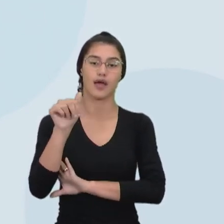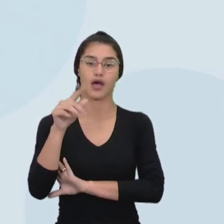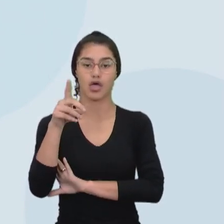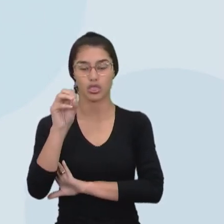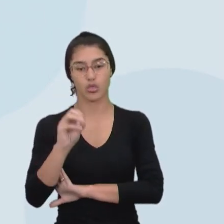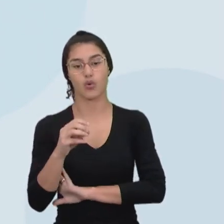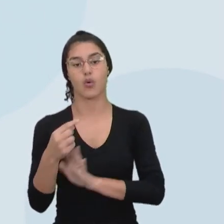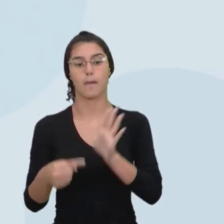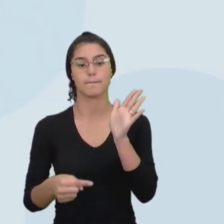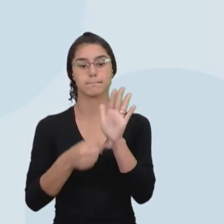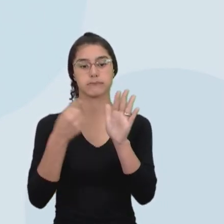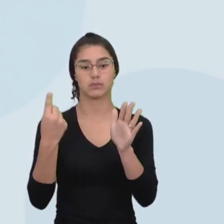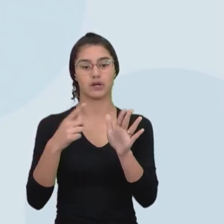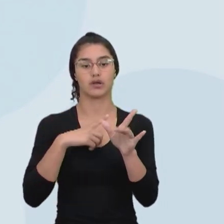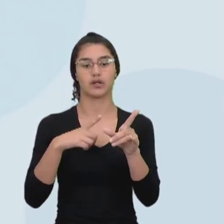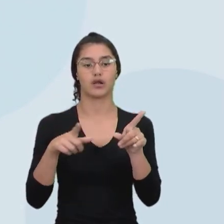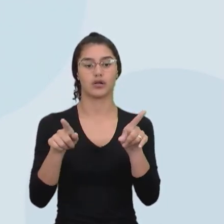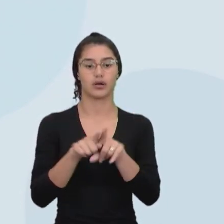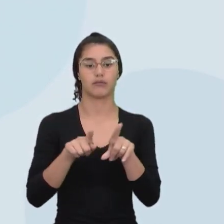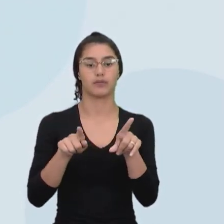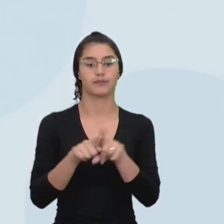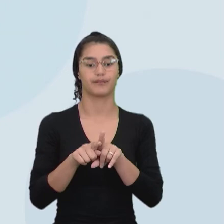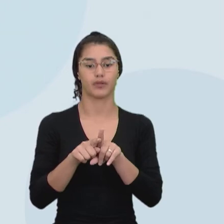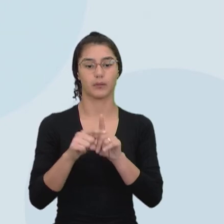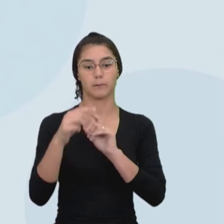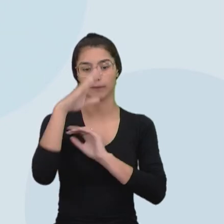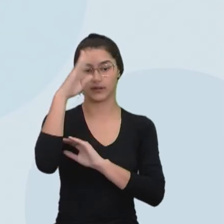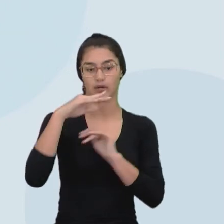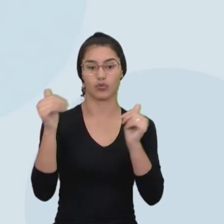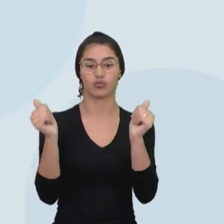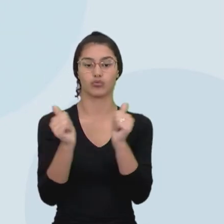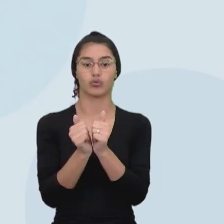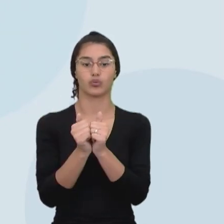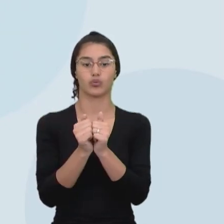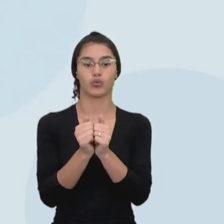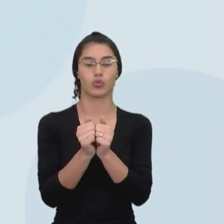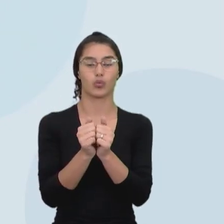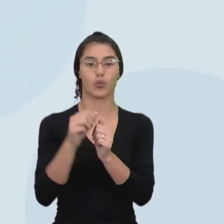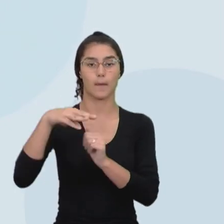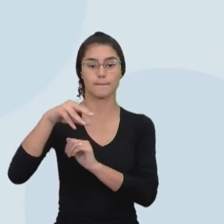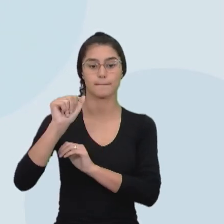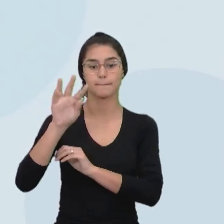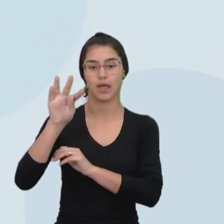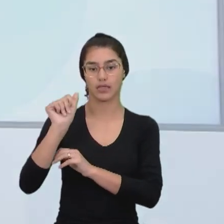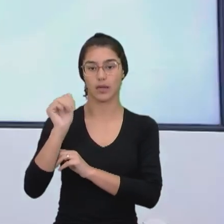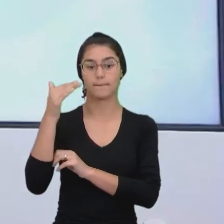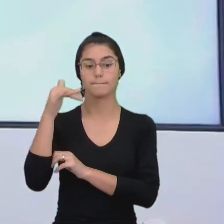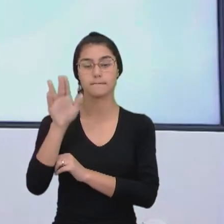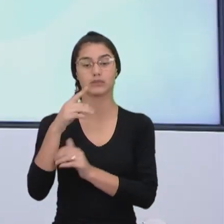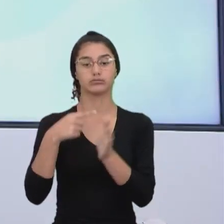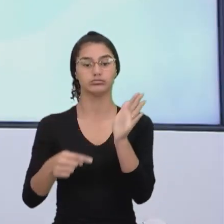principal hotspot brasileiro aí, junto aí com a Mata Atlântica, né? Mas o hotspot,